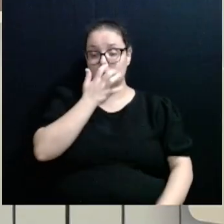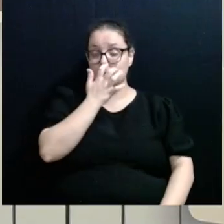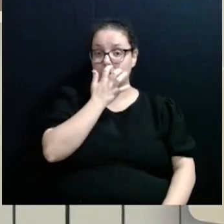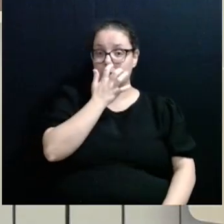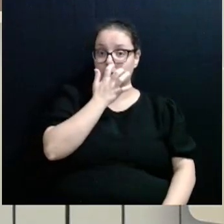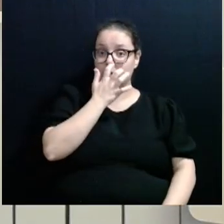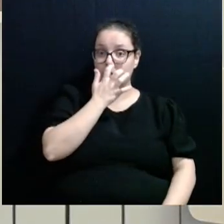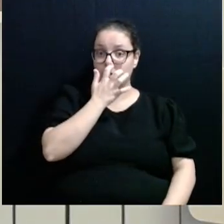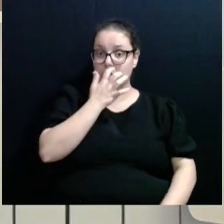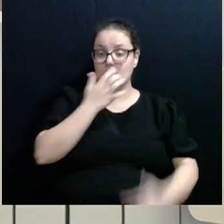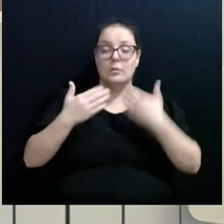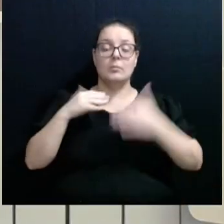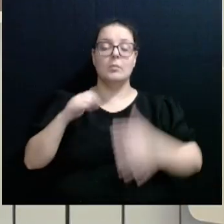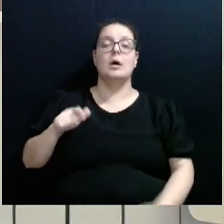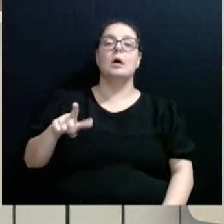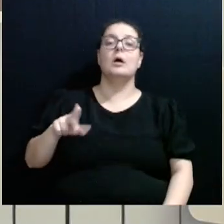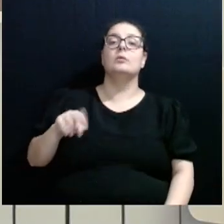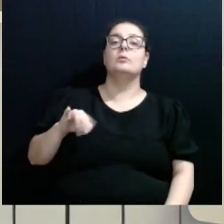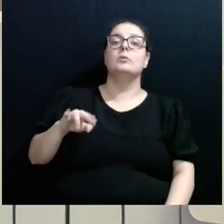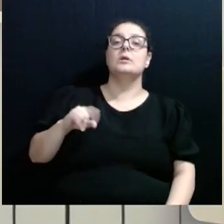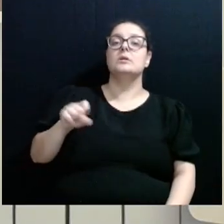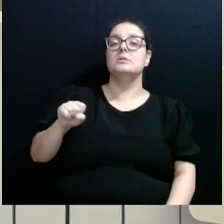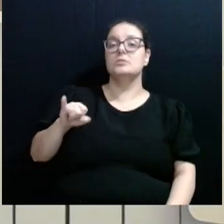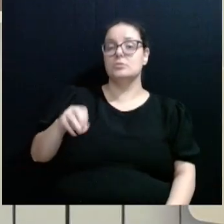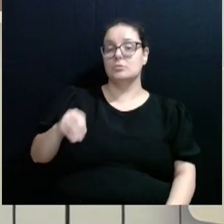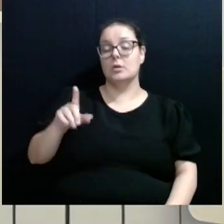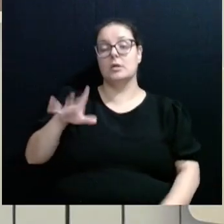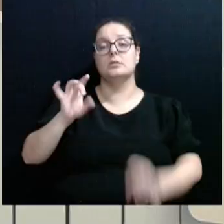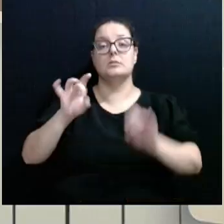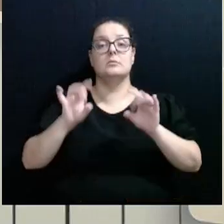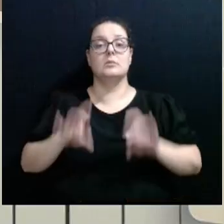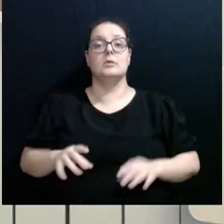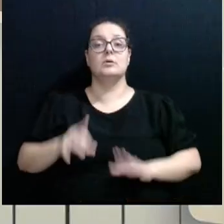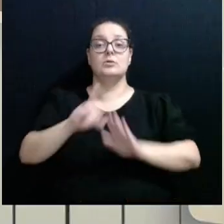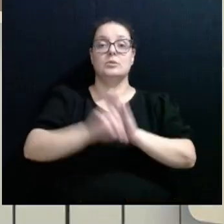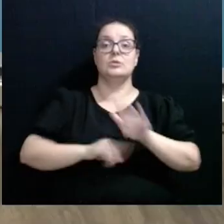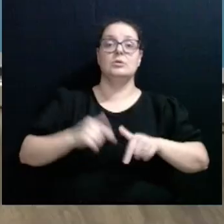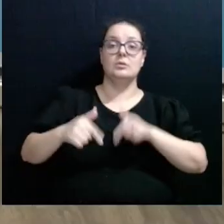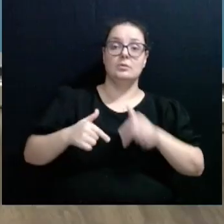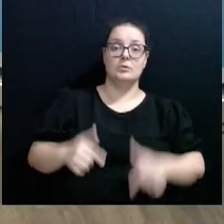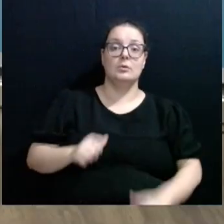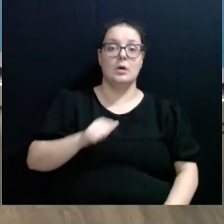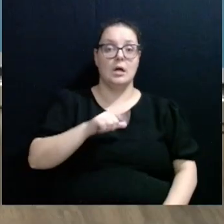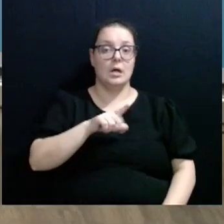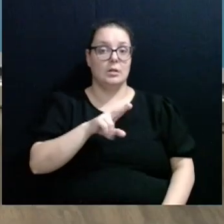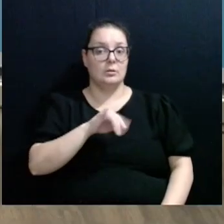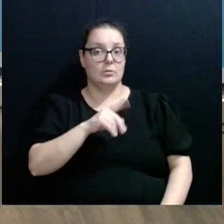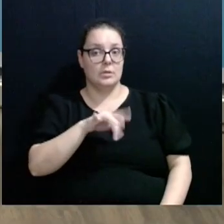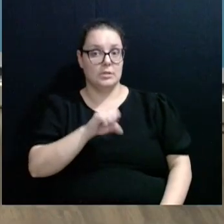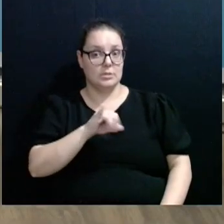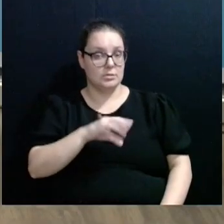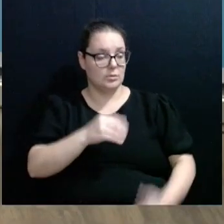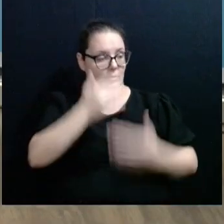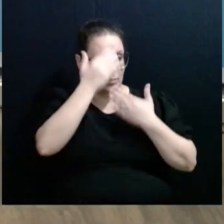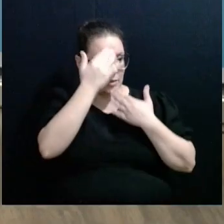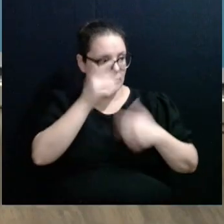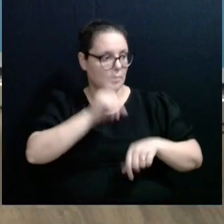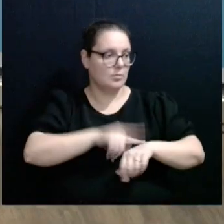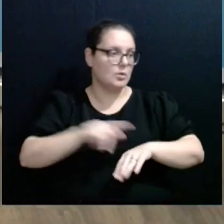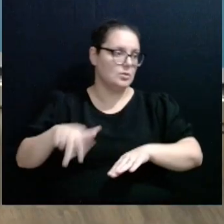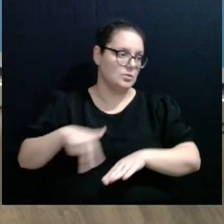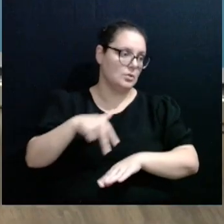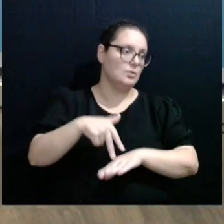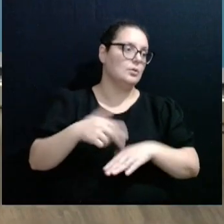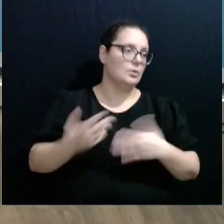Aloísio Costa Júnior, ele que é especialista em direito do trabalho. Aloísio, muito obrigado, viu, pela disponibilidade do seu tempo, ter